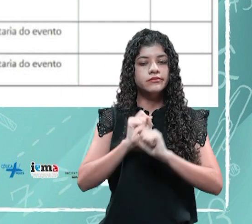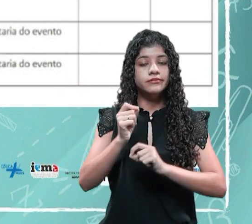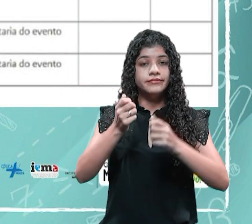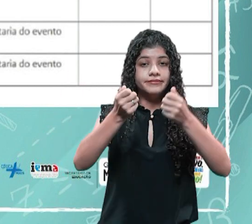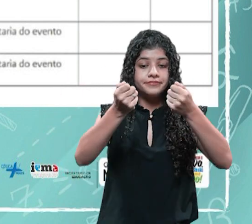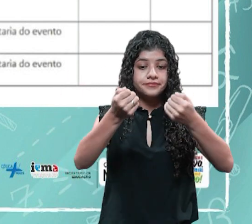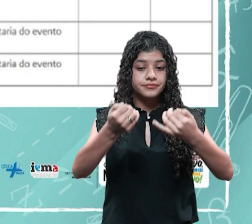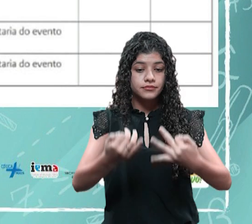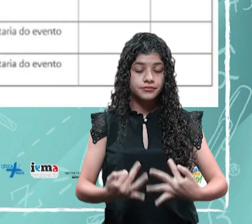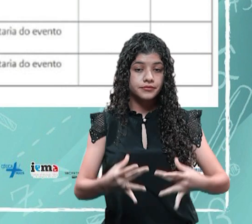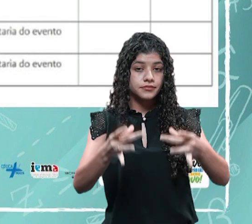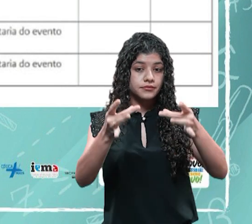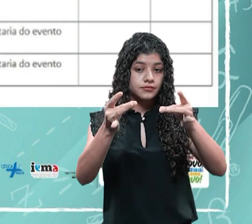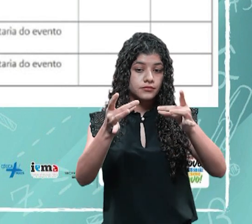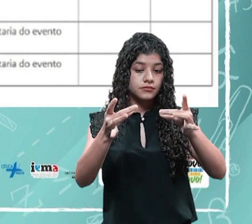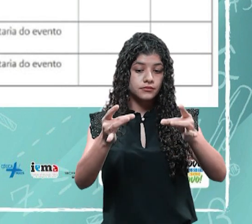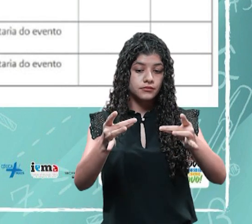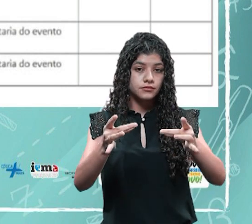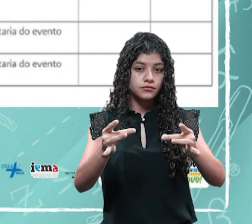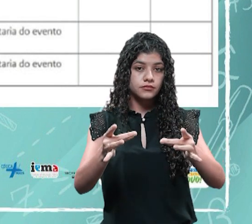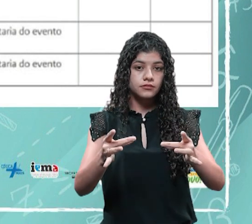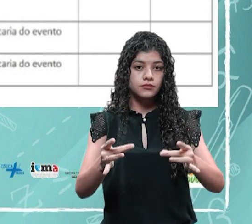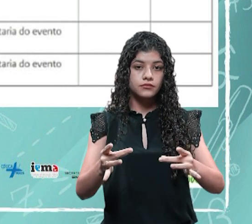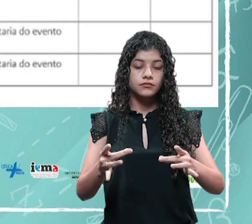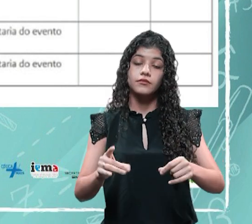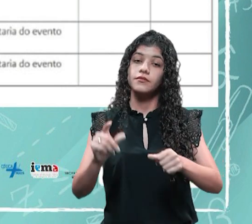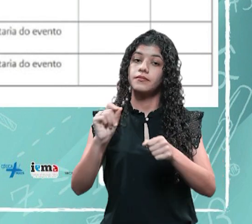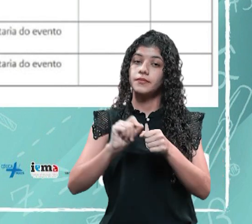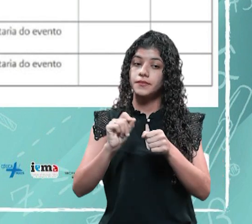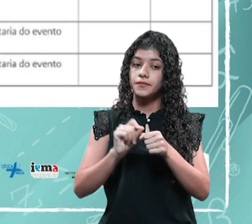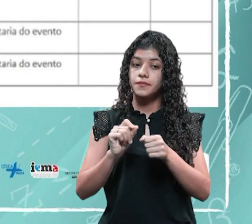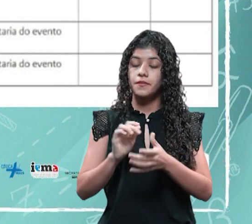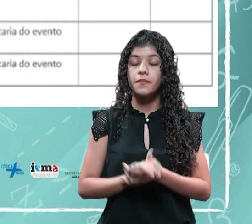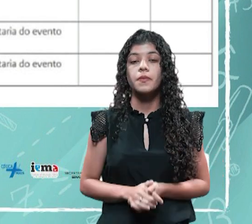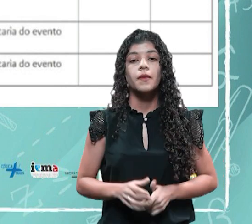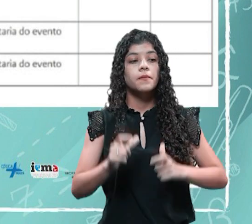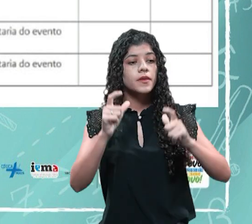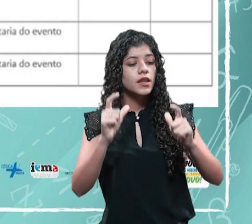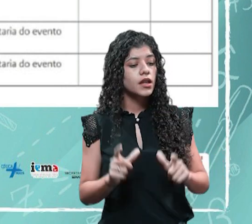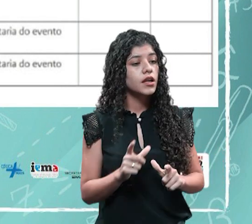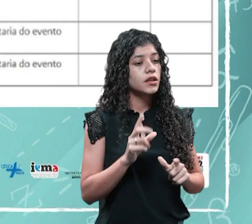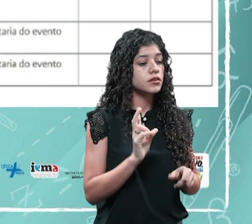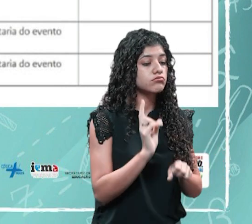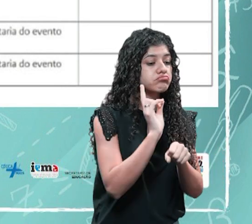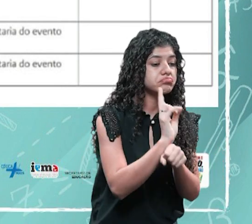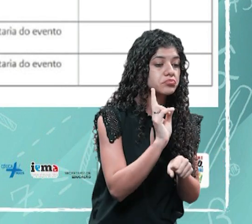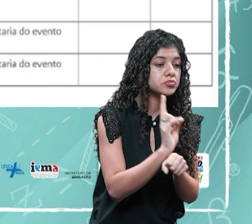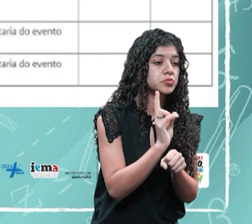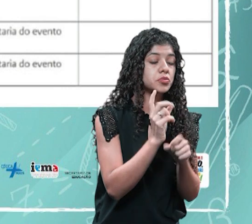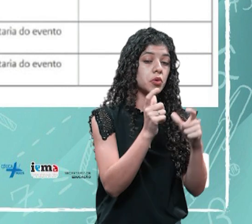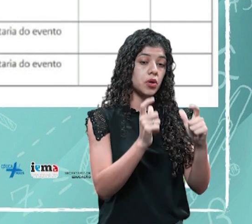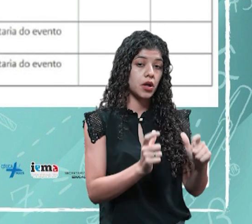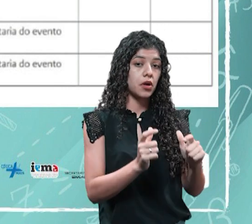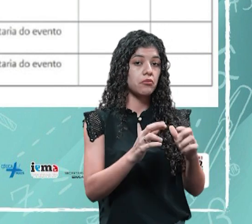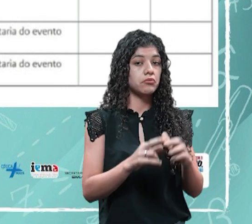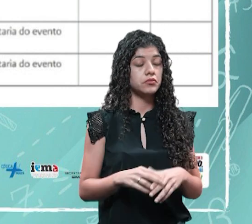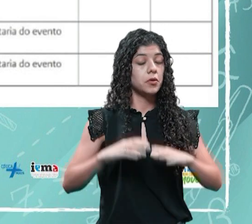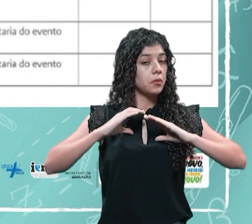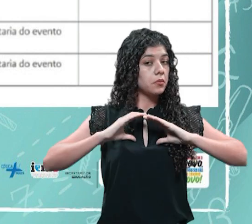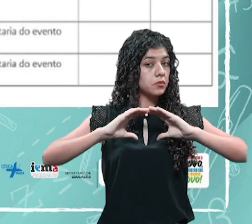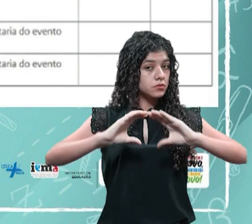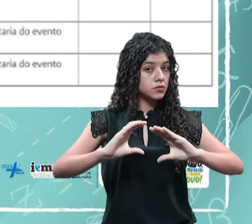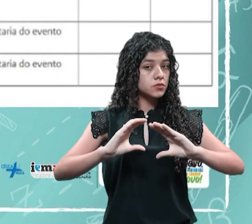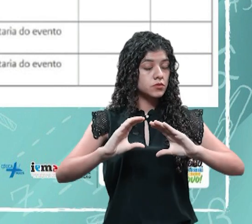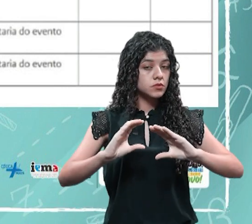com a discriminação de cada tarefa. Quem reservou o local? Foi a coordenação do